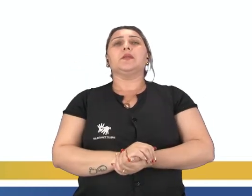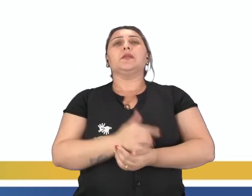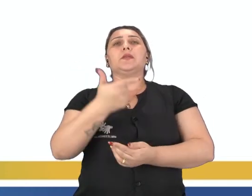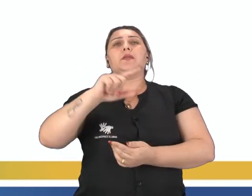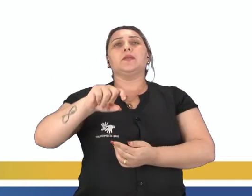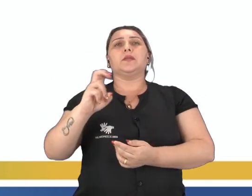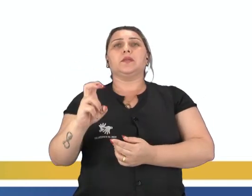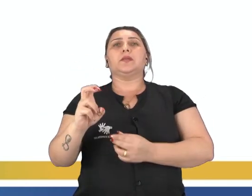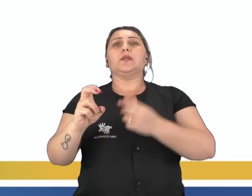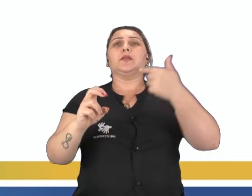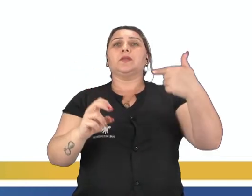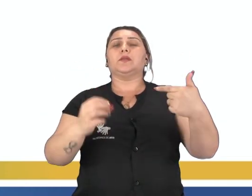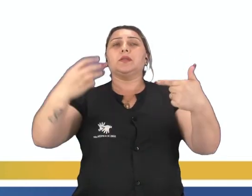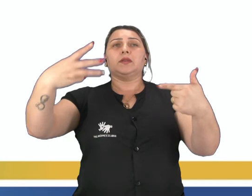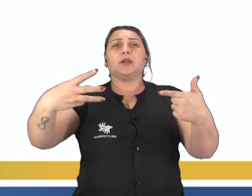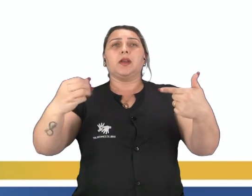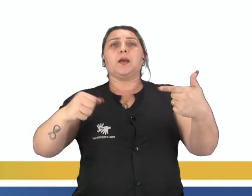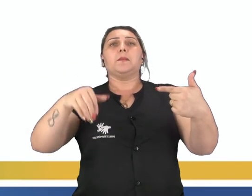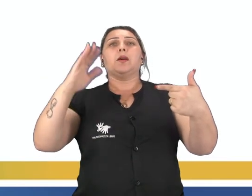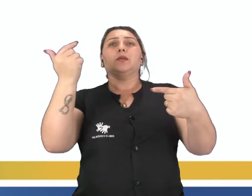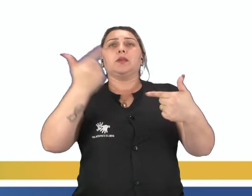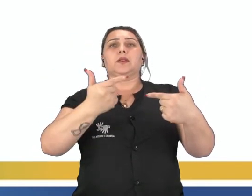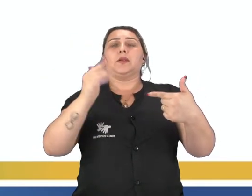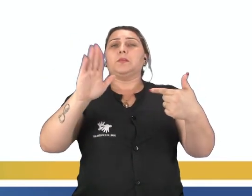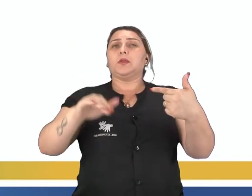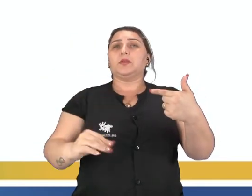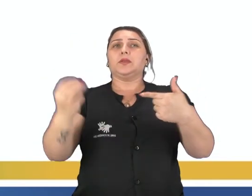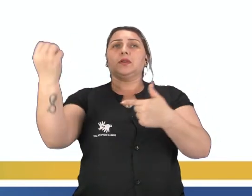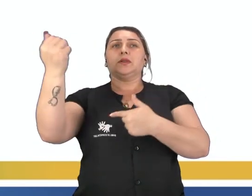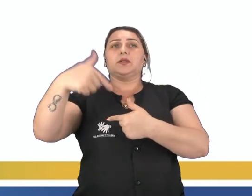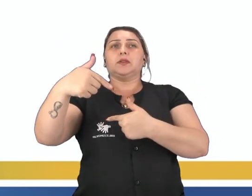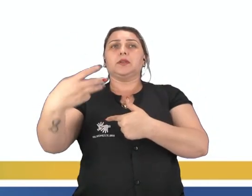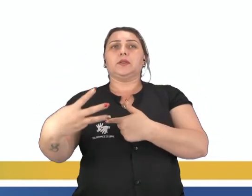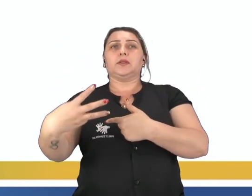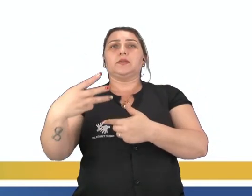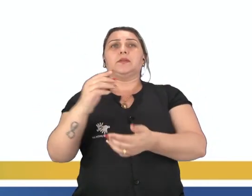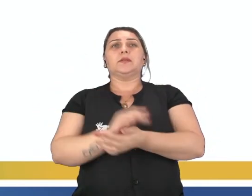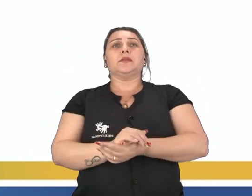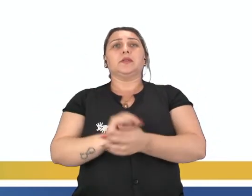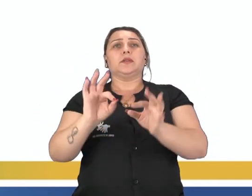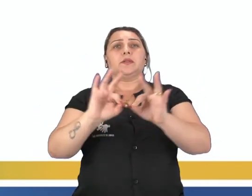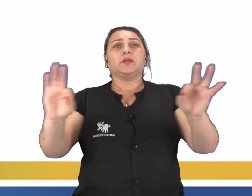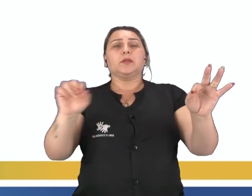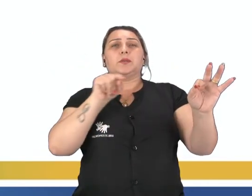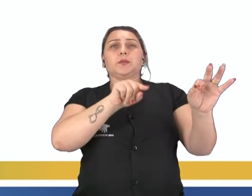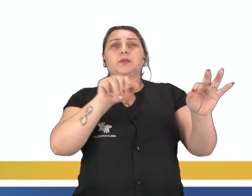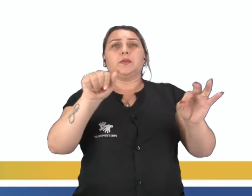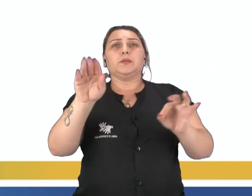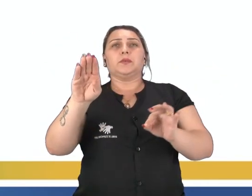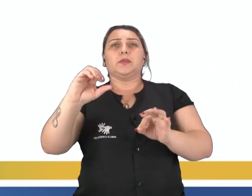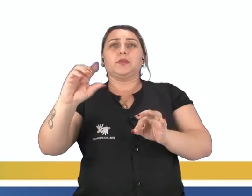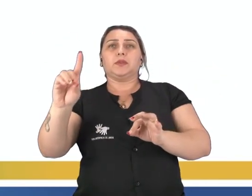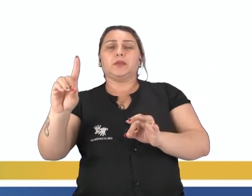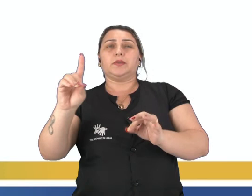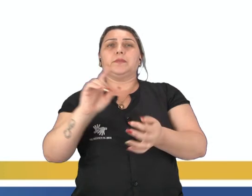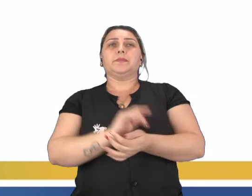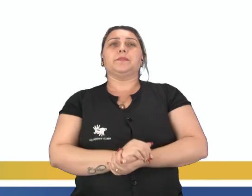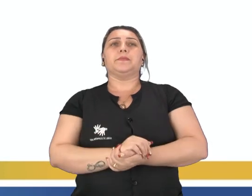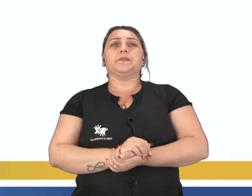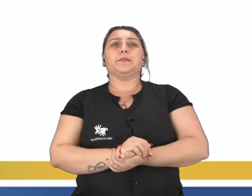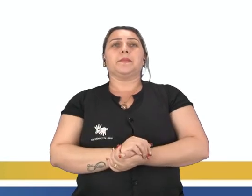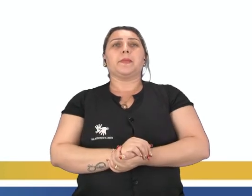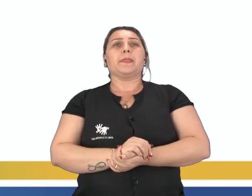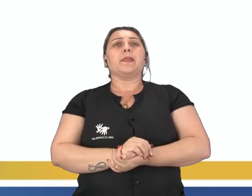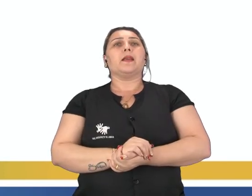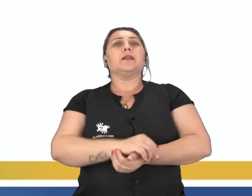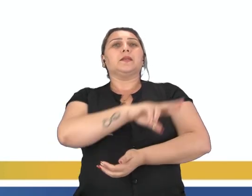2,5 está entre 2 e 3, é maior do que 2 e menor do que 3. Marcamos na reta numérica os pontos A, B, C e D,